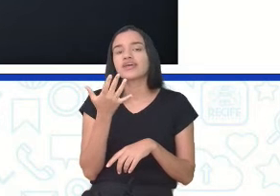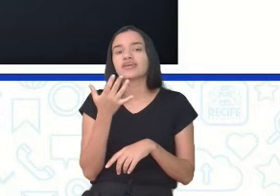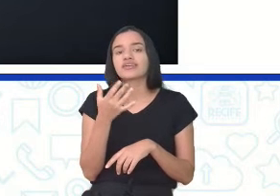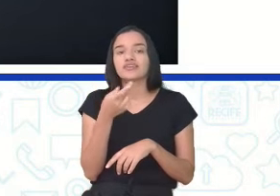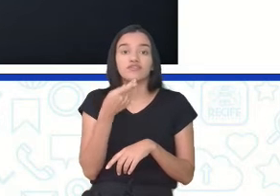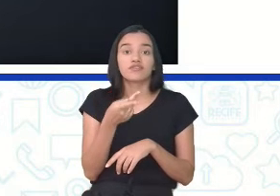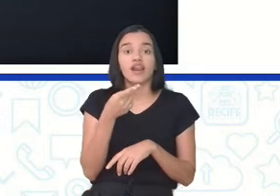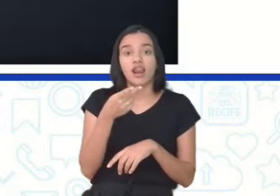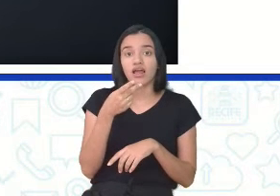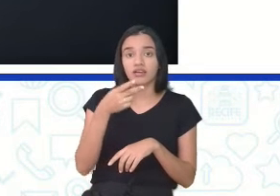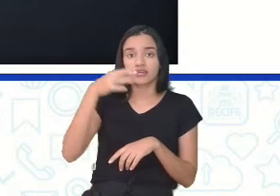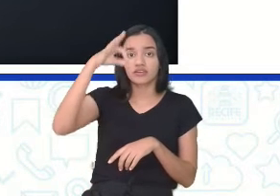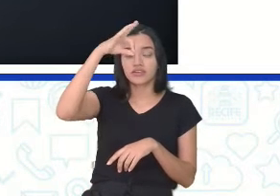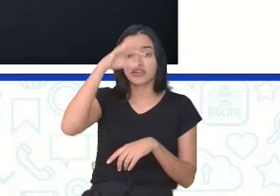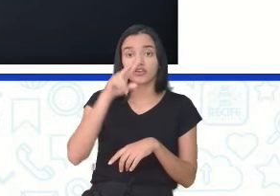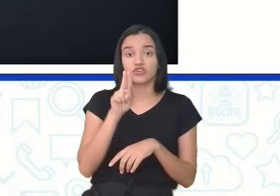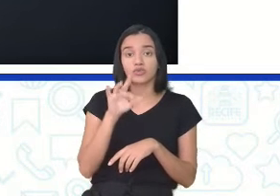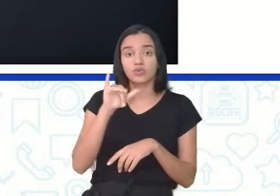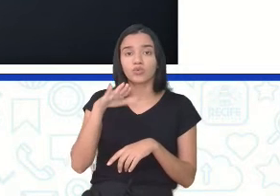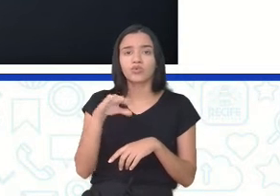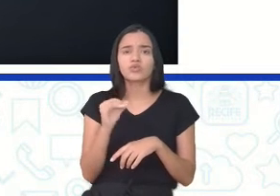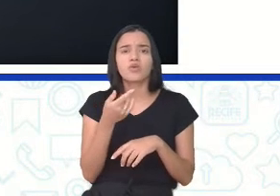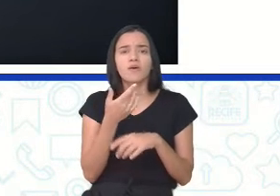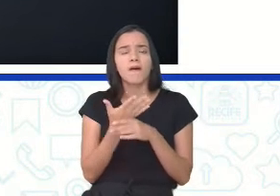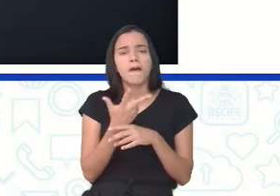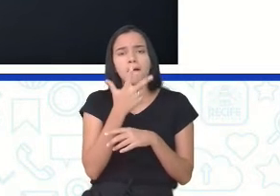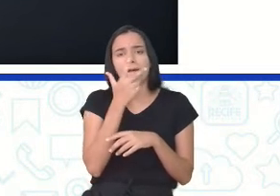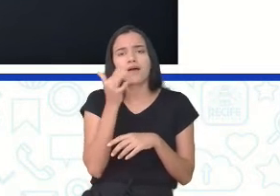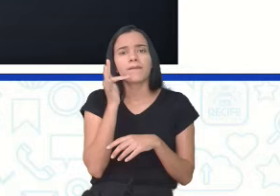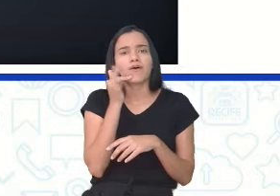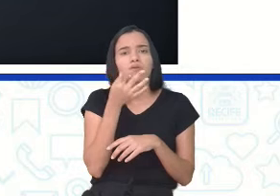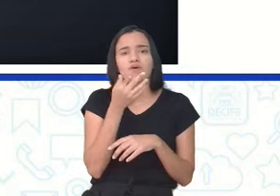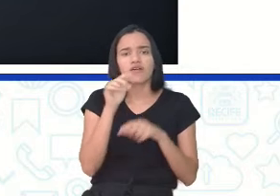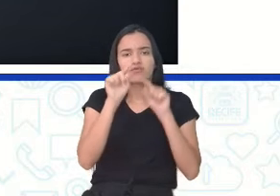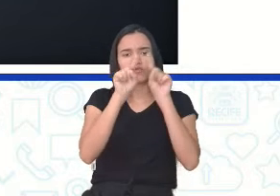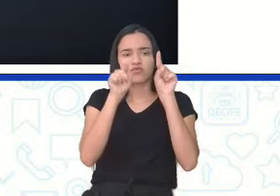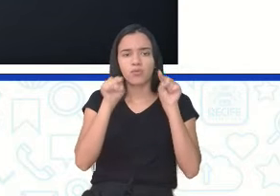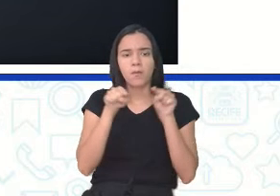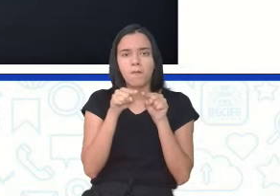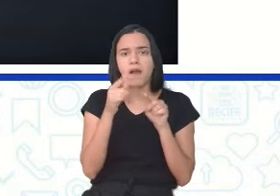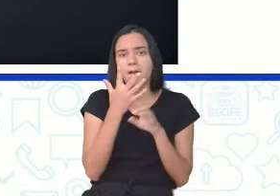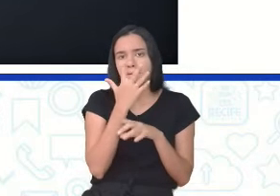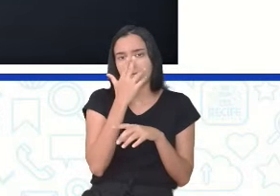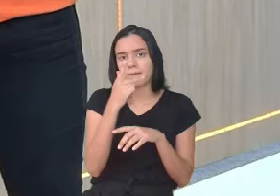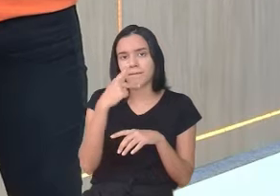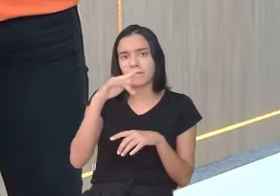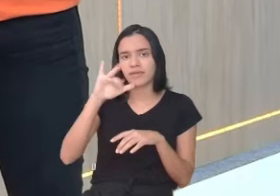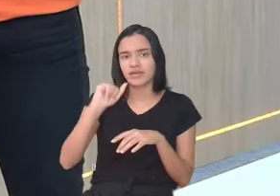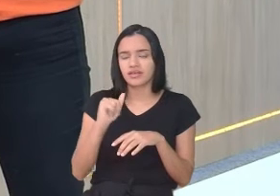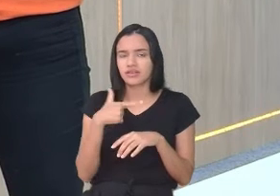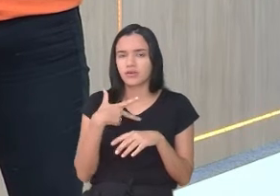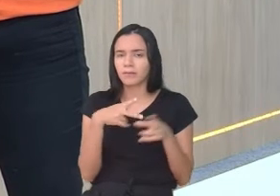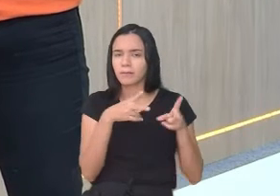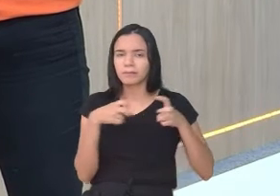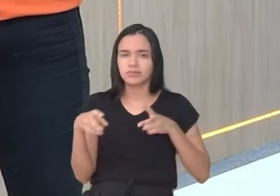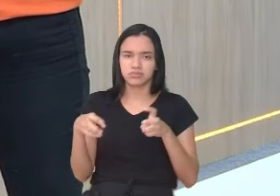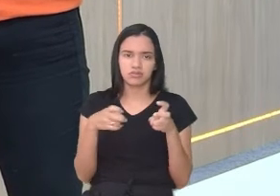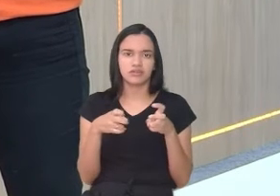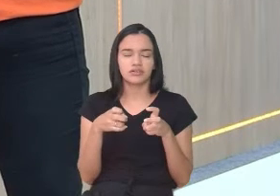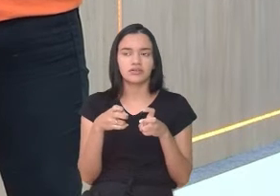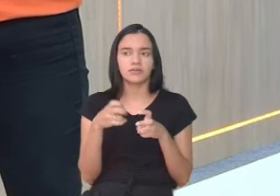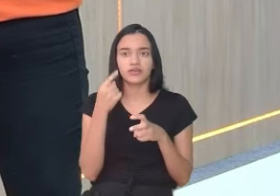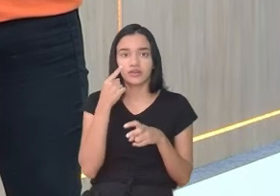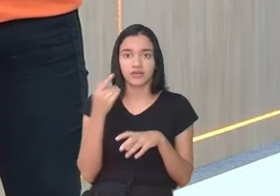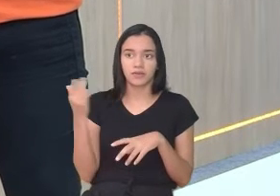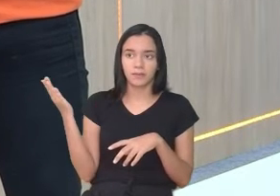o útero a uma pera, tem um formato de pera. Observem aí. Então, é